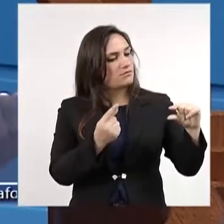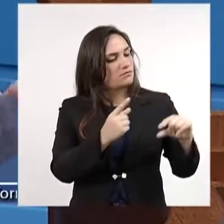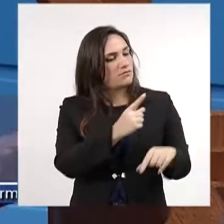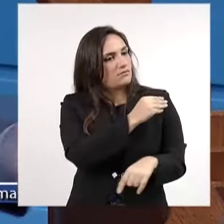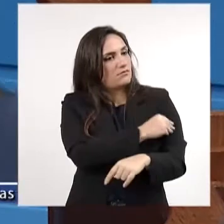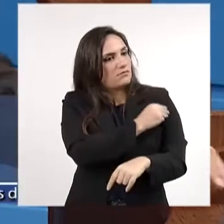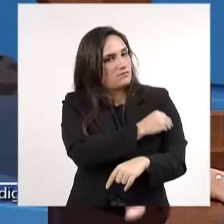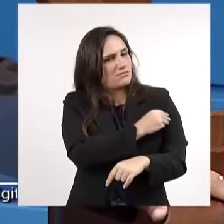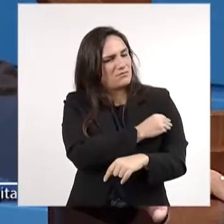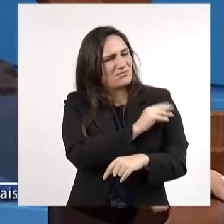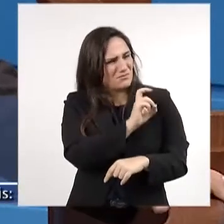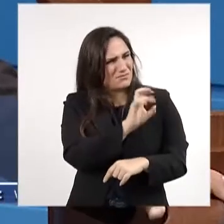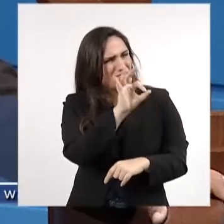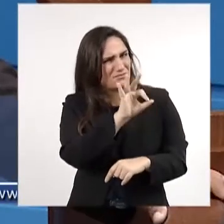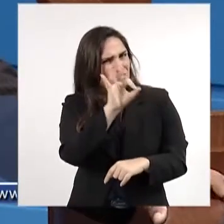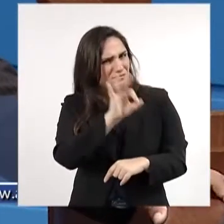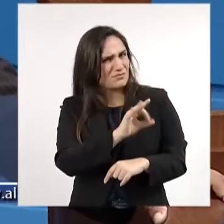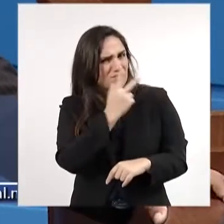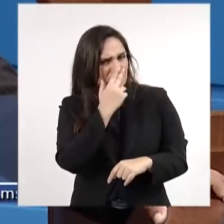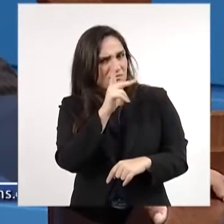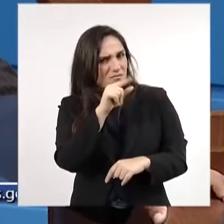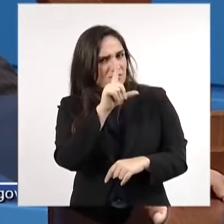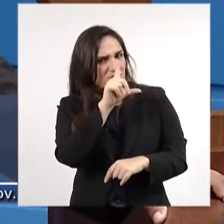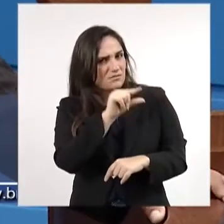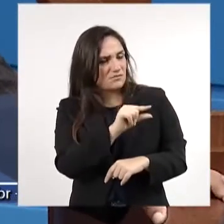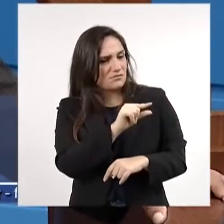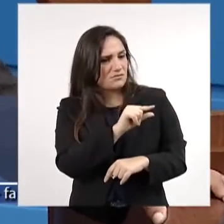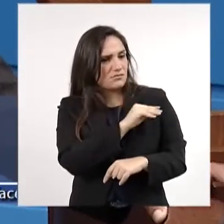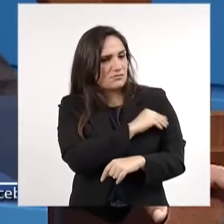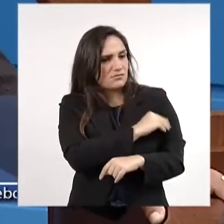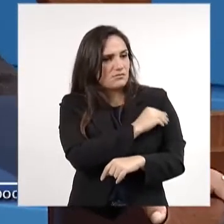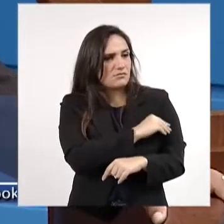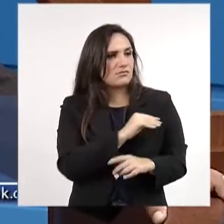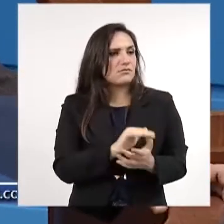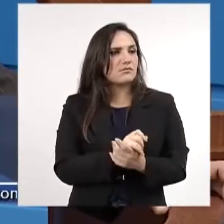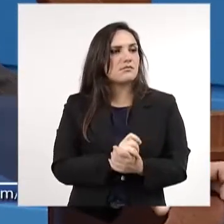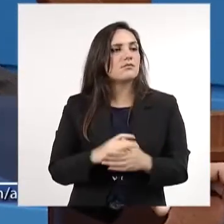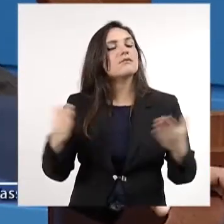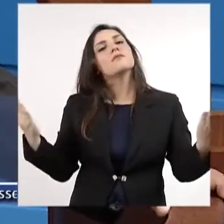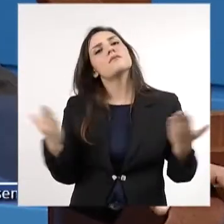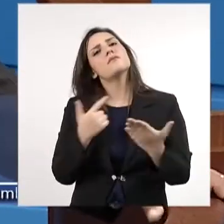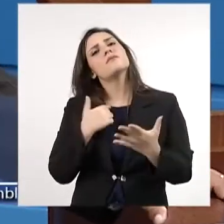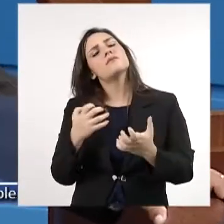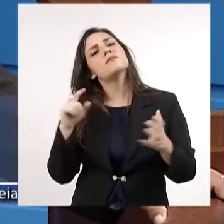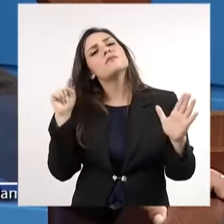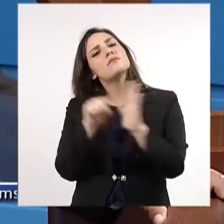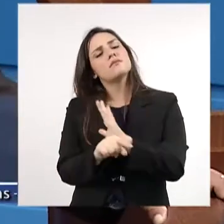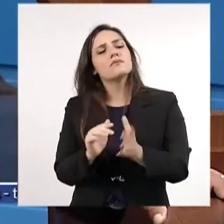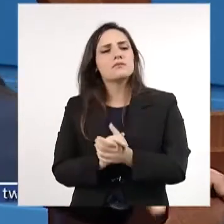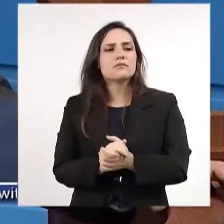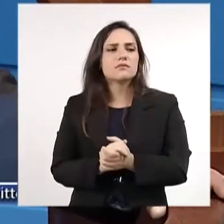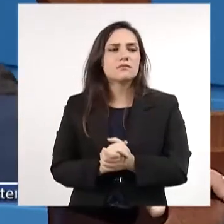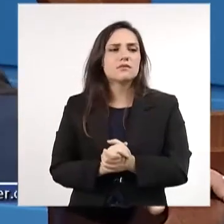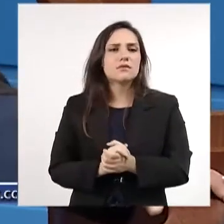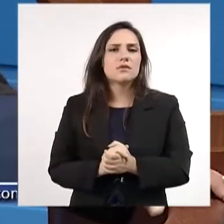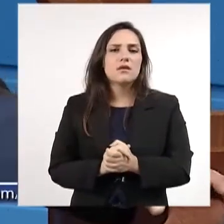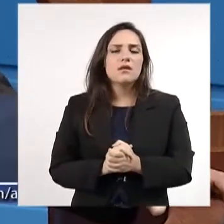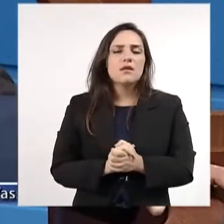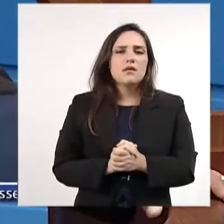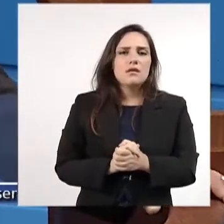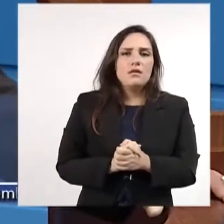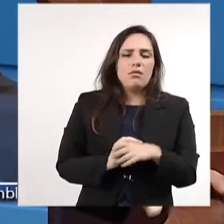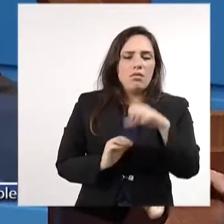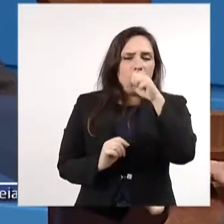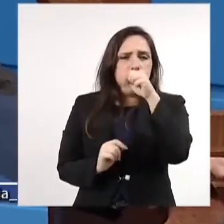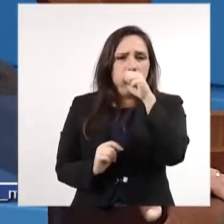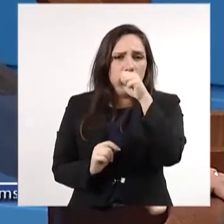diminui 5%. E a pergunta, a primeira que eu deixo aqui é a seguinte: será que vai ser respeitado?